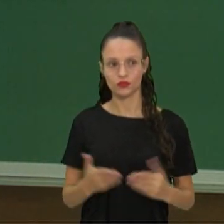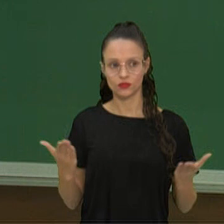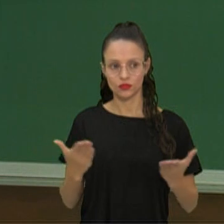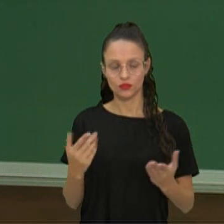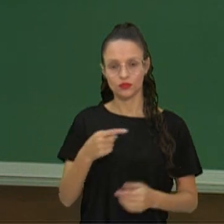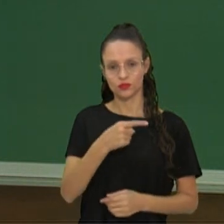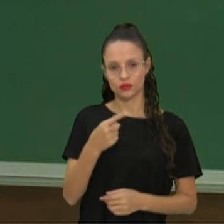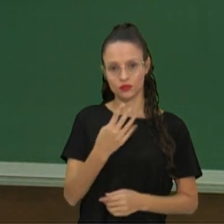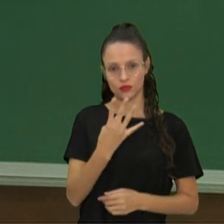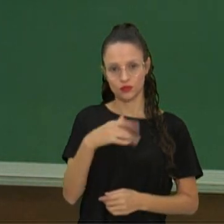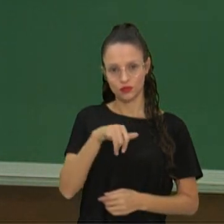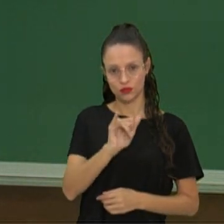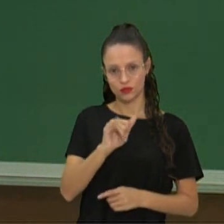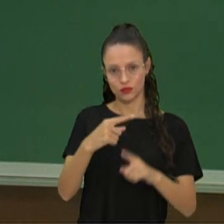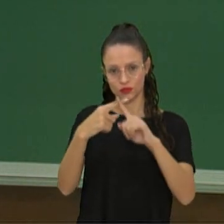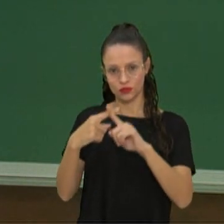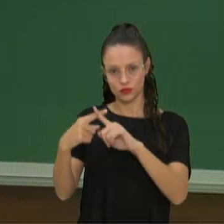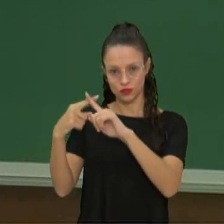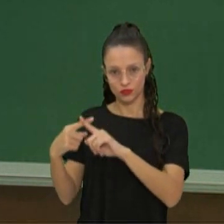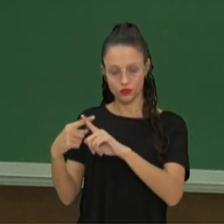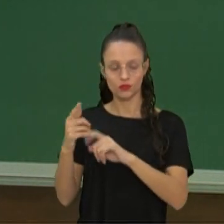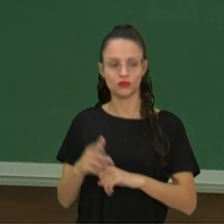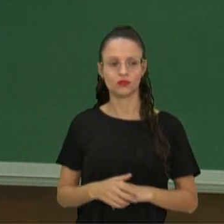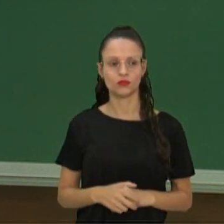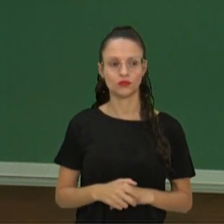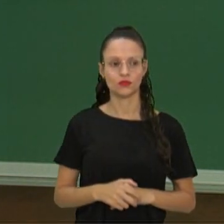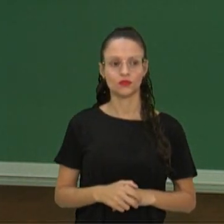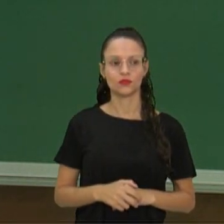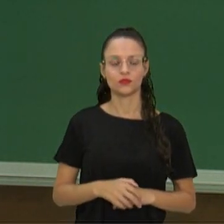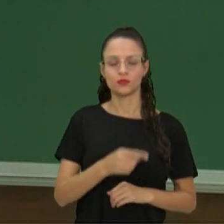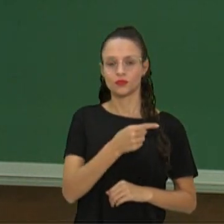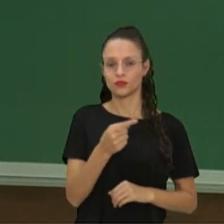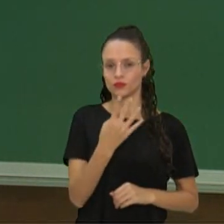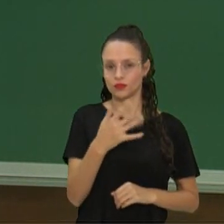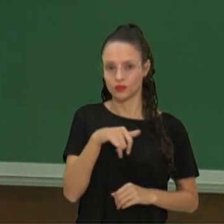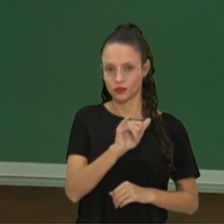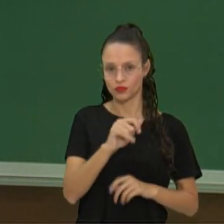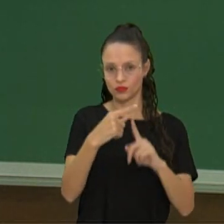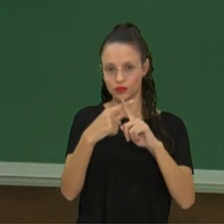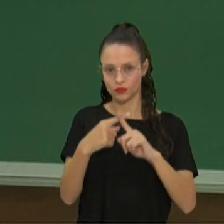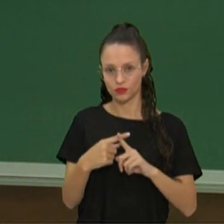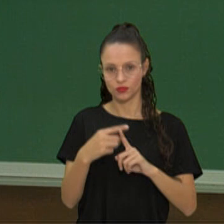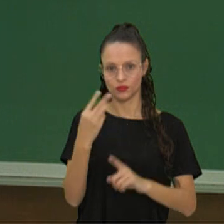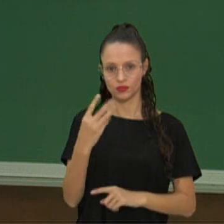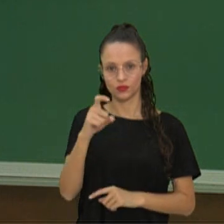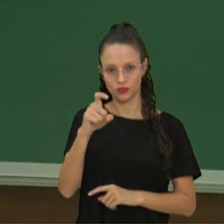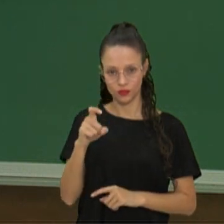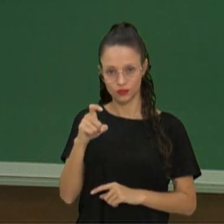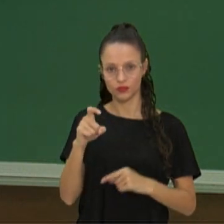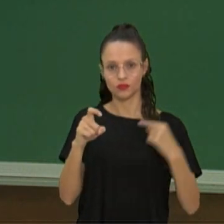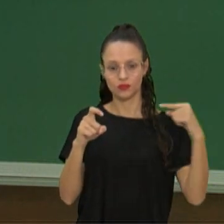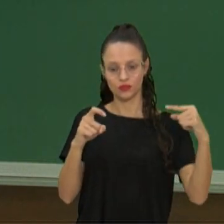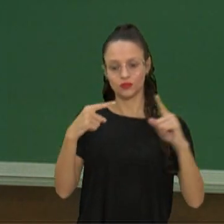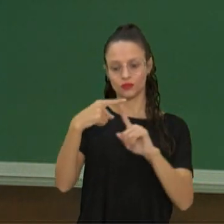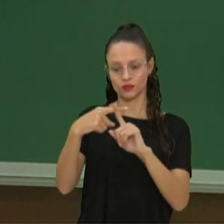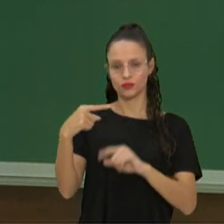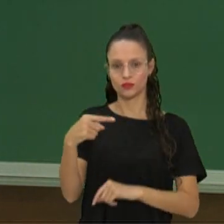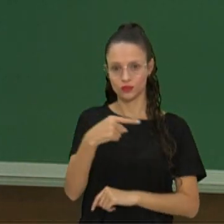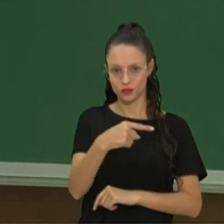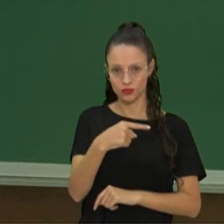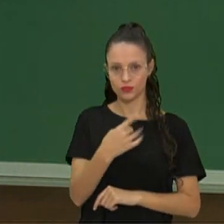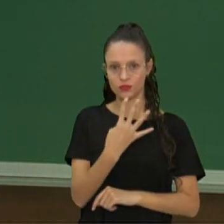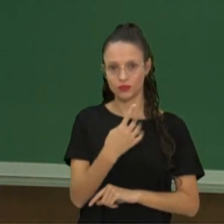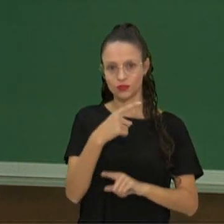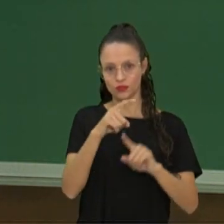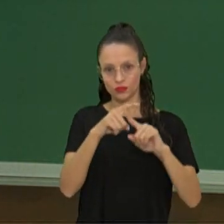menos 4y multiplica os dois termos do segundo polinômio. Menos 4y vezes 3x, menos com mais é menos. 4